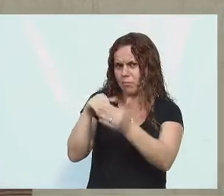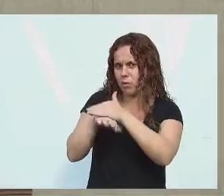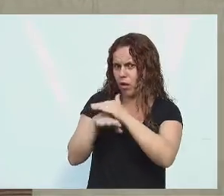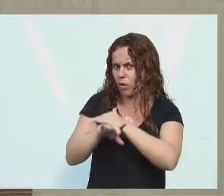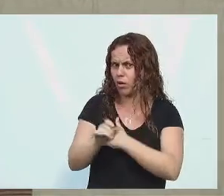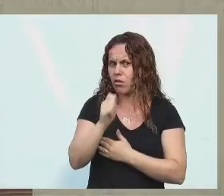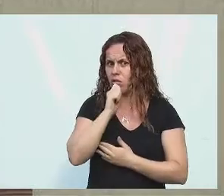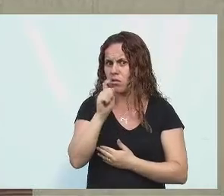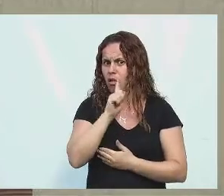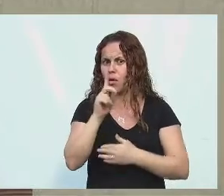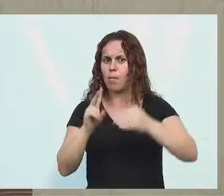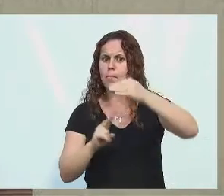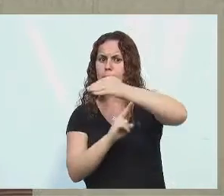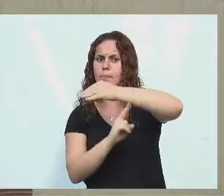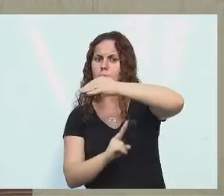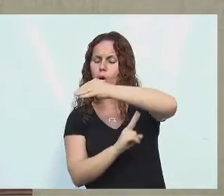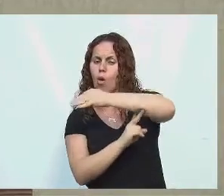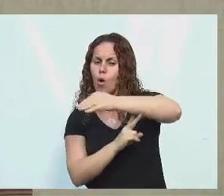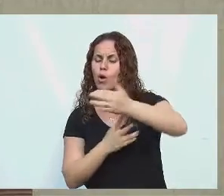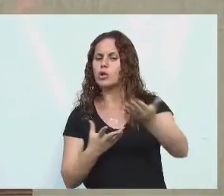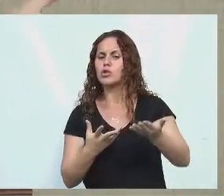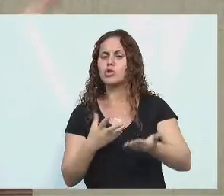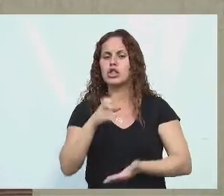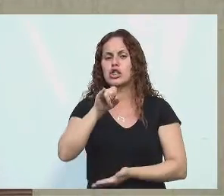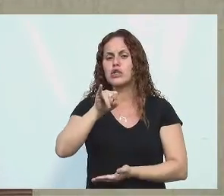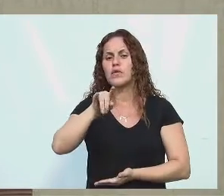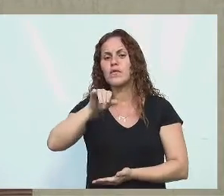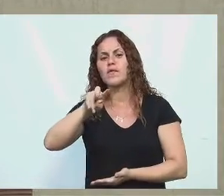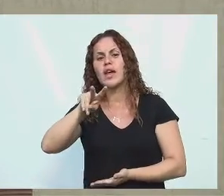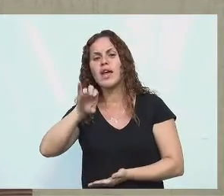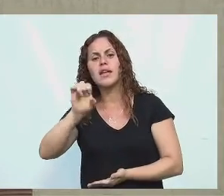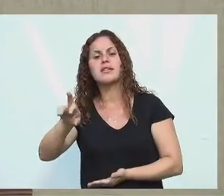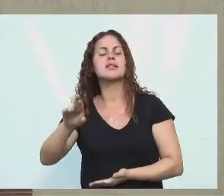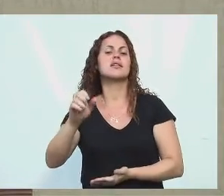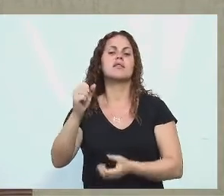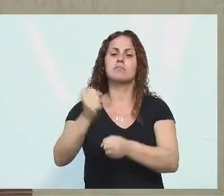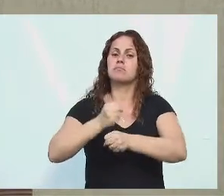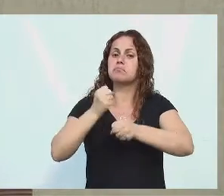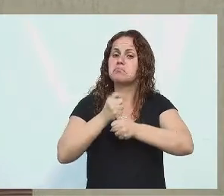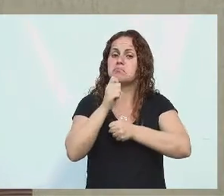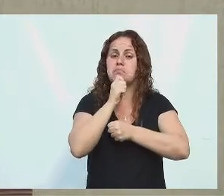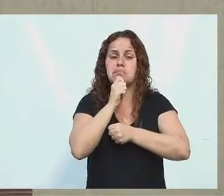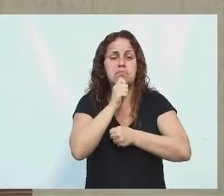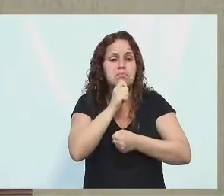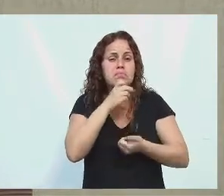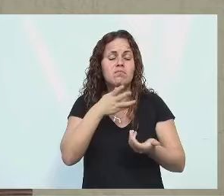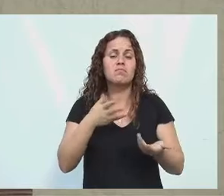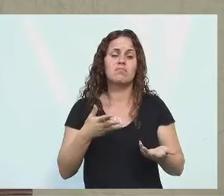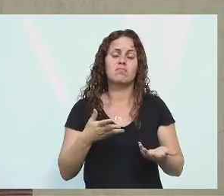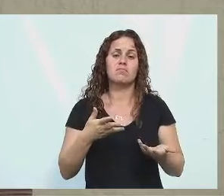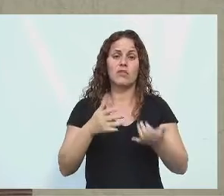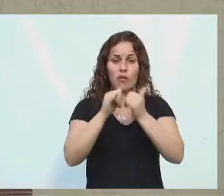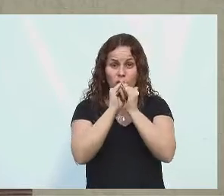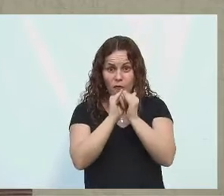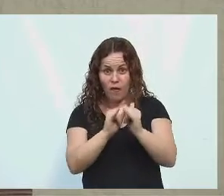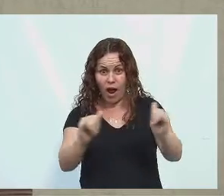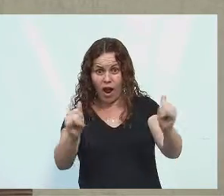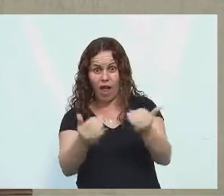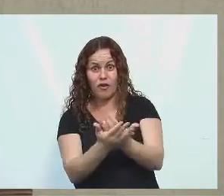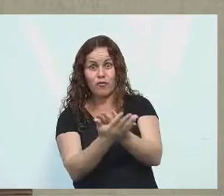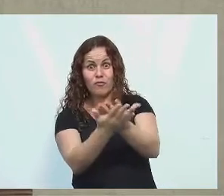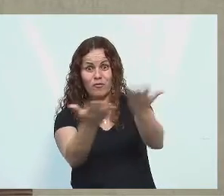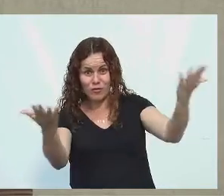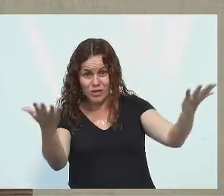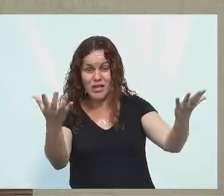A ponte de Silvestre, o recurso está na conta, por que não fez? Vou falar para o senhor, cidadão viçosense, é o